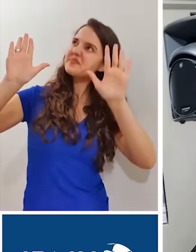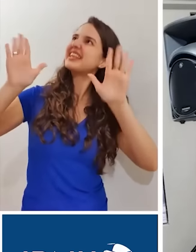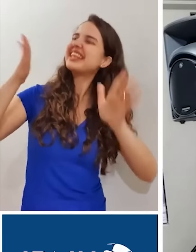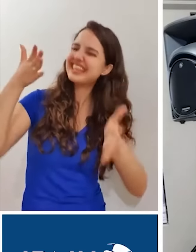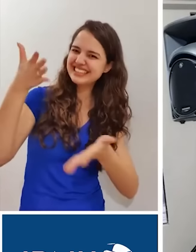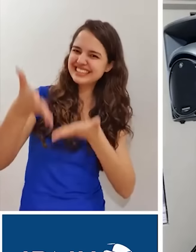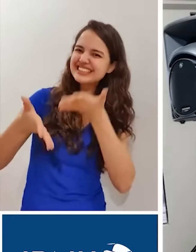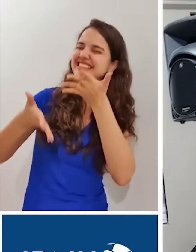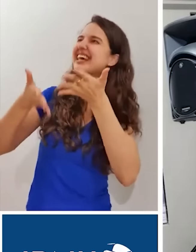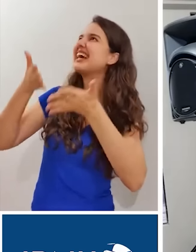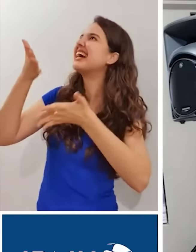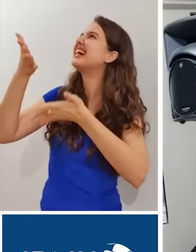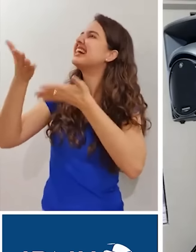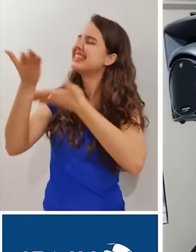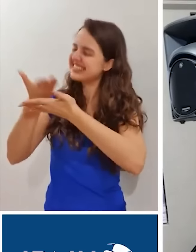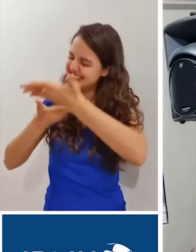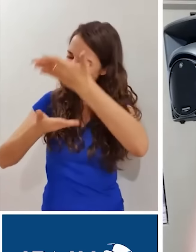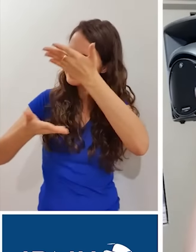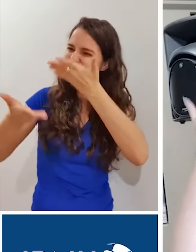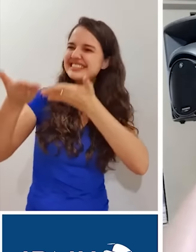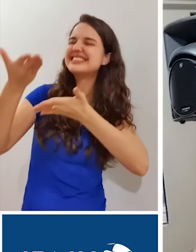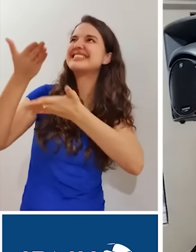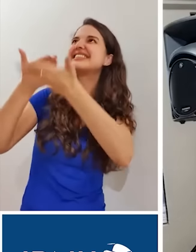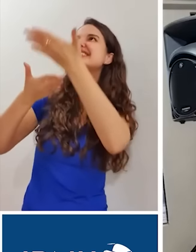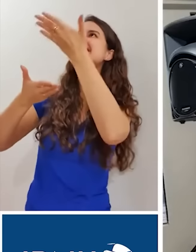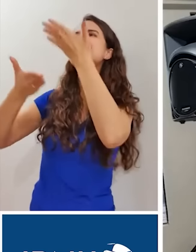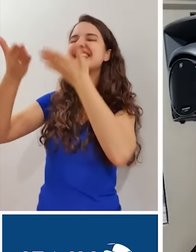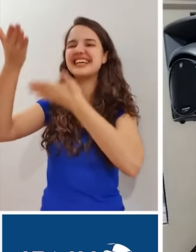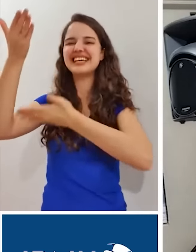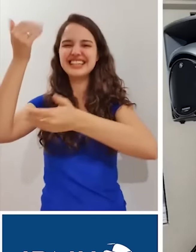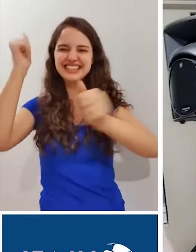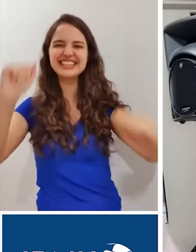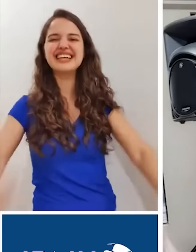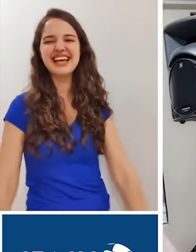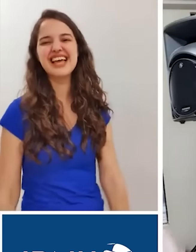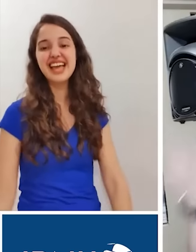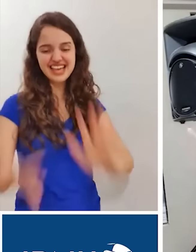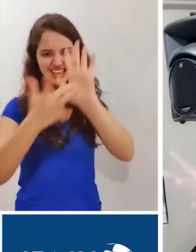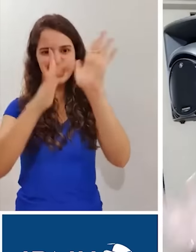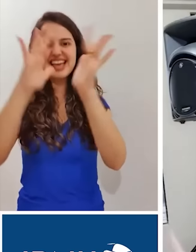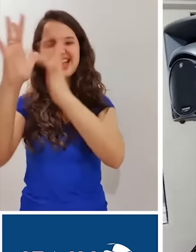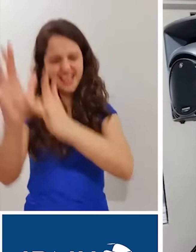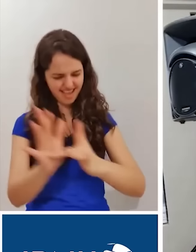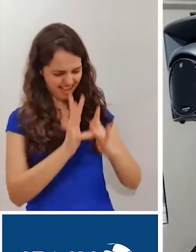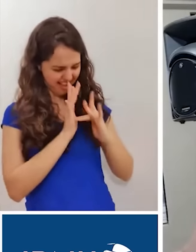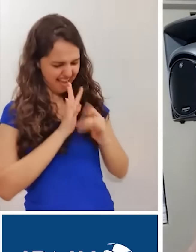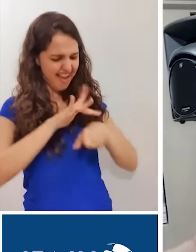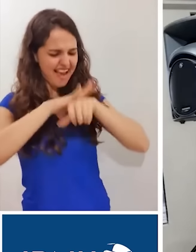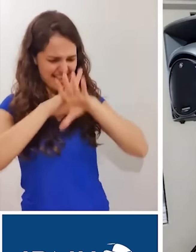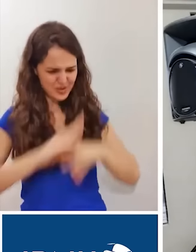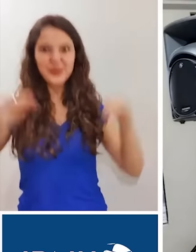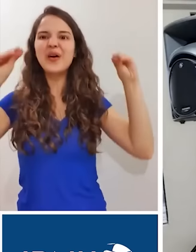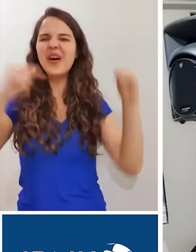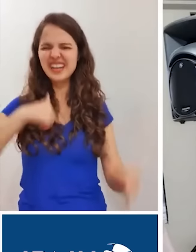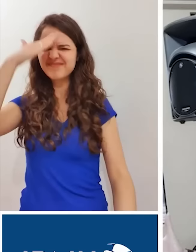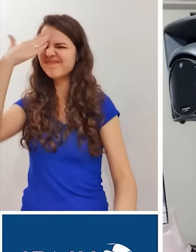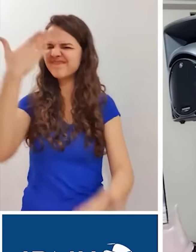exaltarei Eu Sei Que Sou Curado he nome de